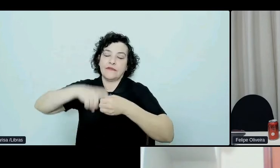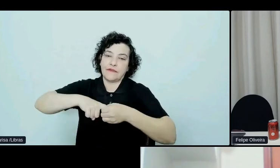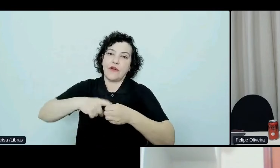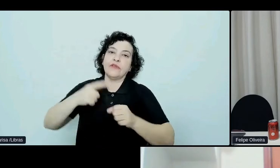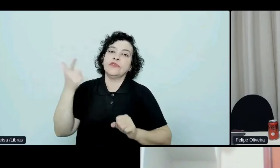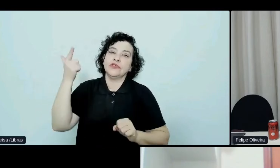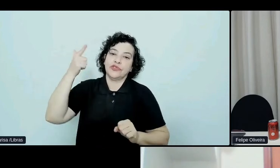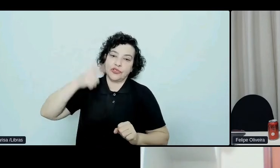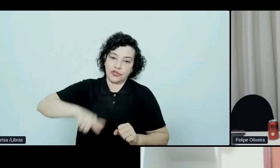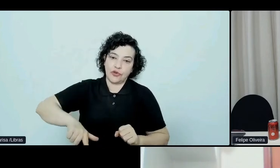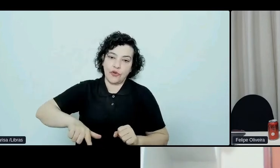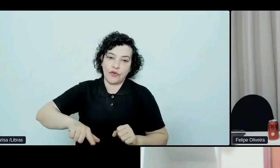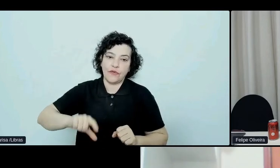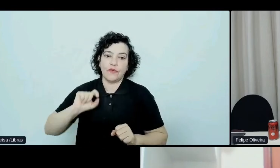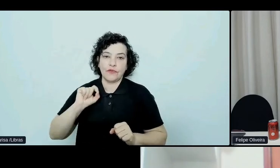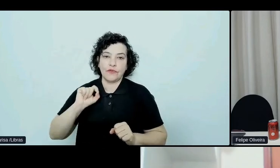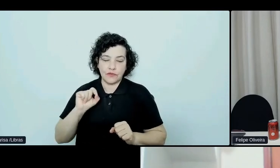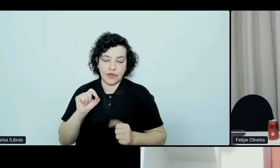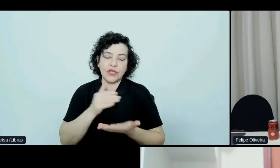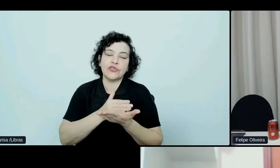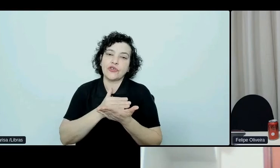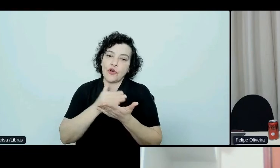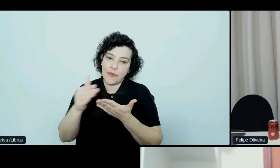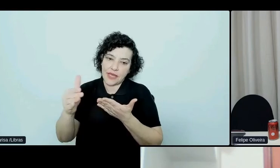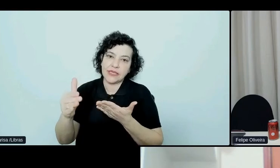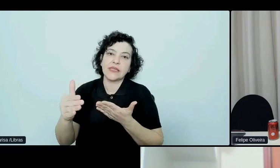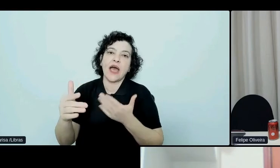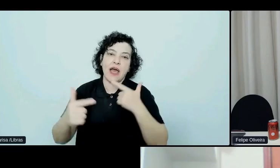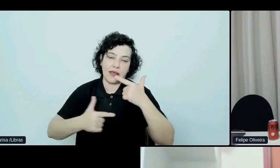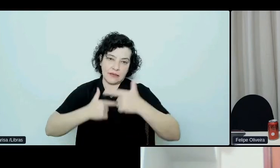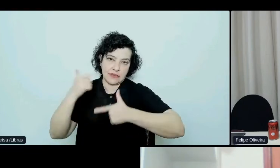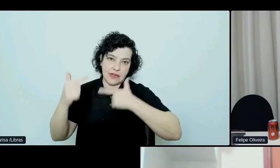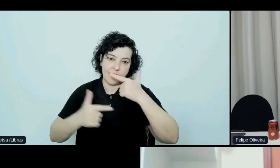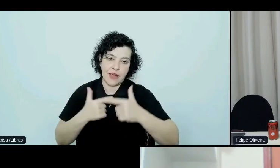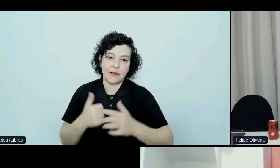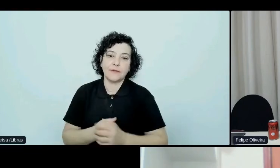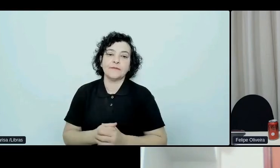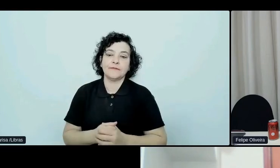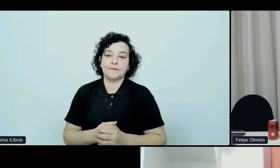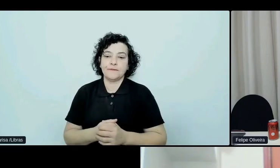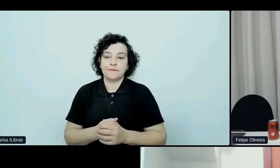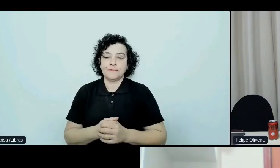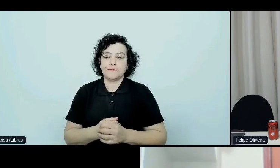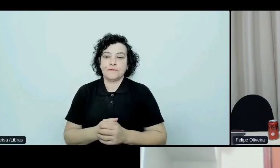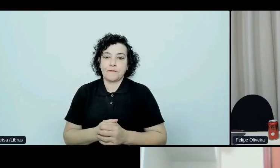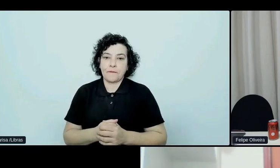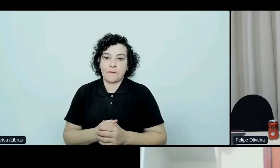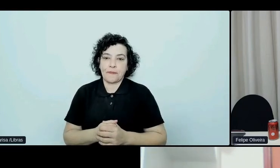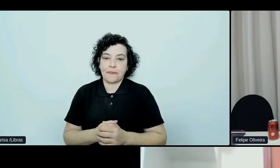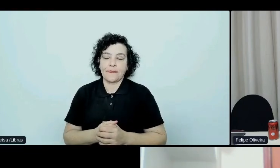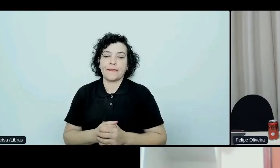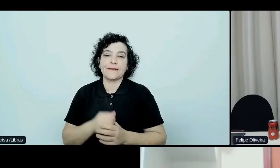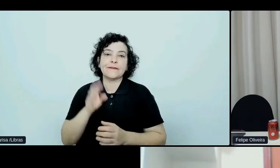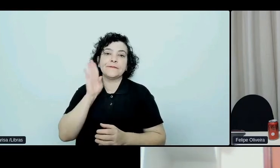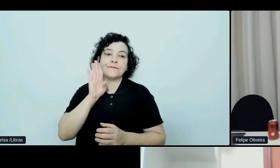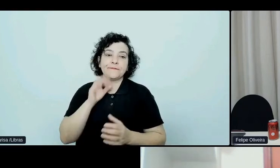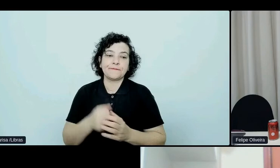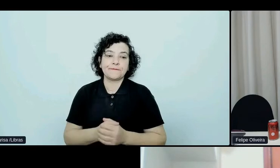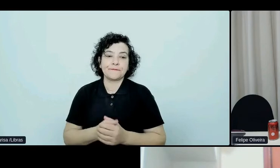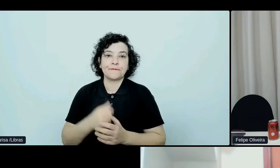o processo, mesmo tendo o hiperfoco. A gente vai ter que parar, vai ter que descansar, vai ter que dormir, quiçá